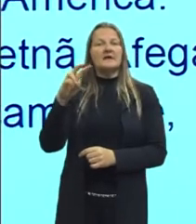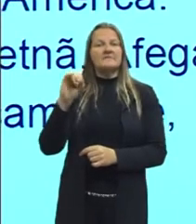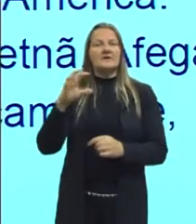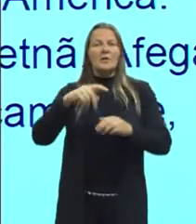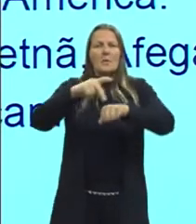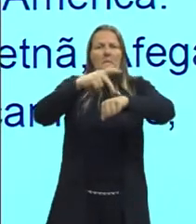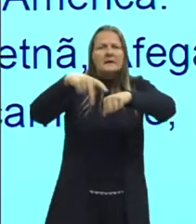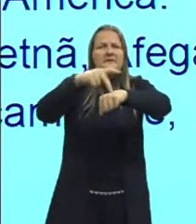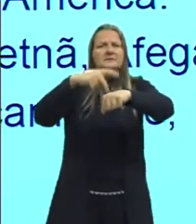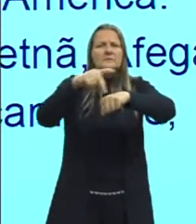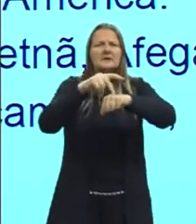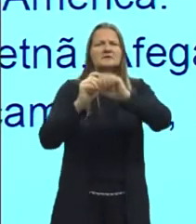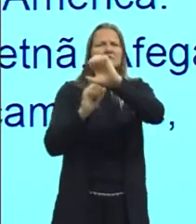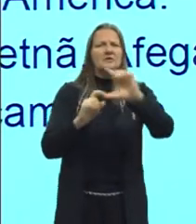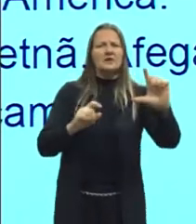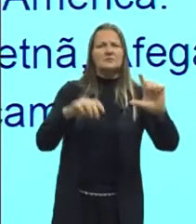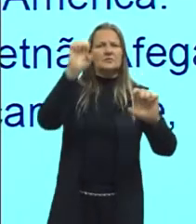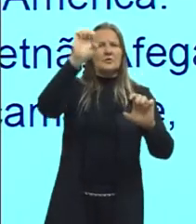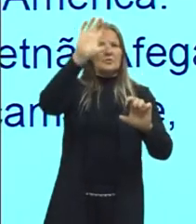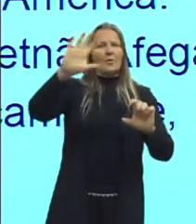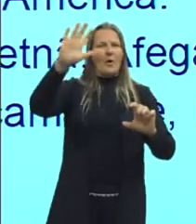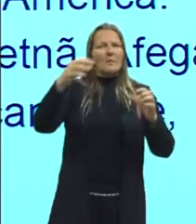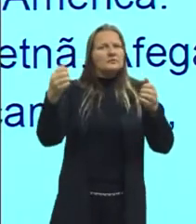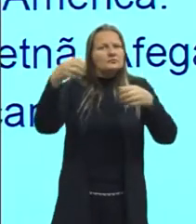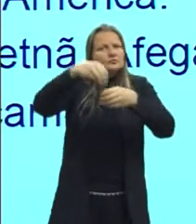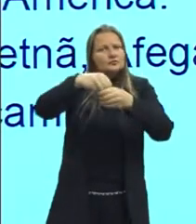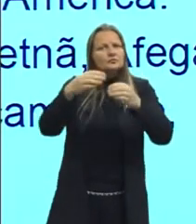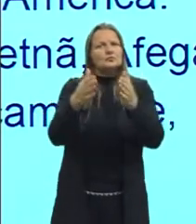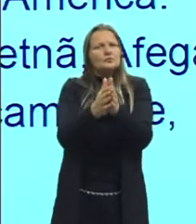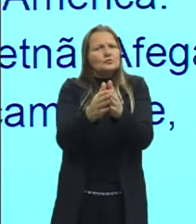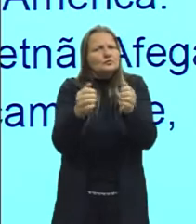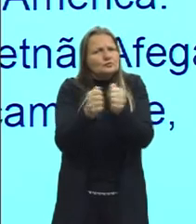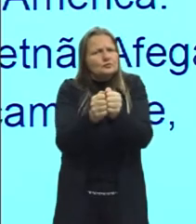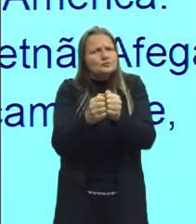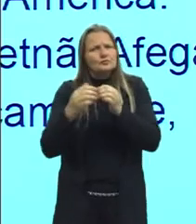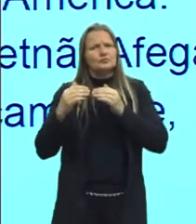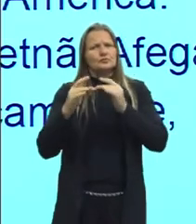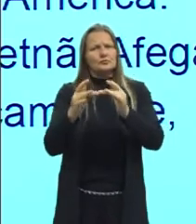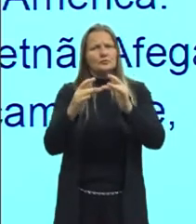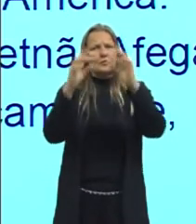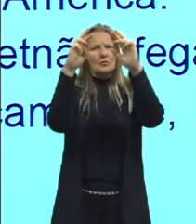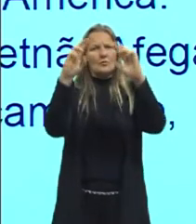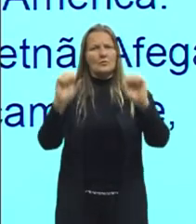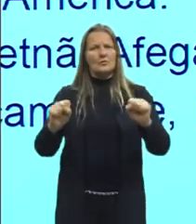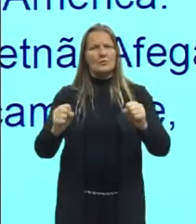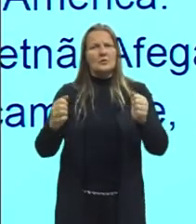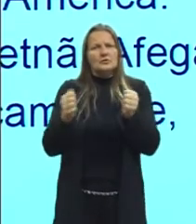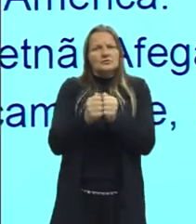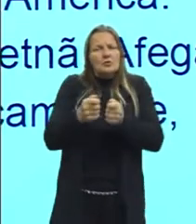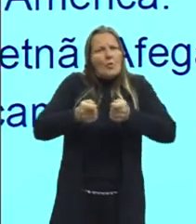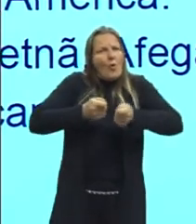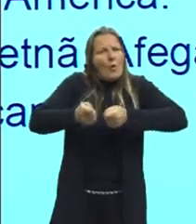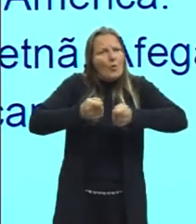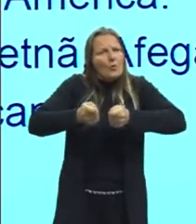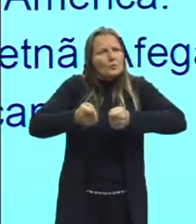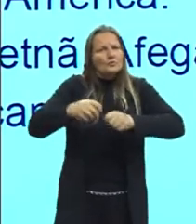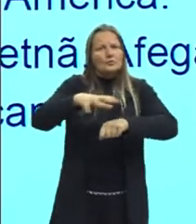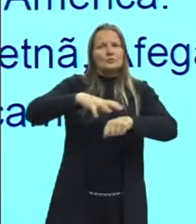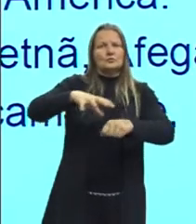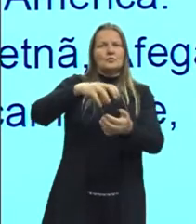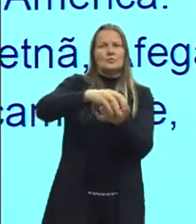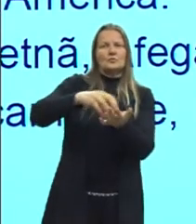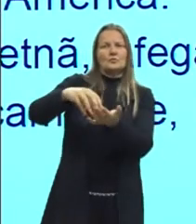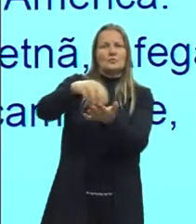outros países né do leste europeu eles estavam alinhados com nenhum Soviética estavam sob o domínio dela mas não